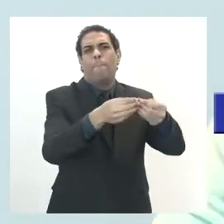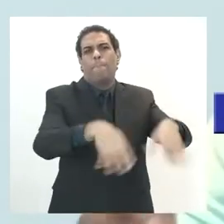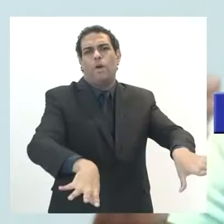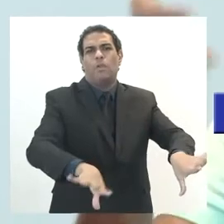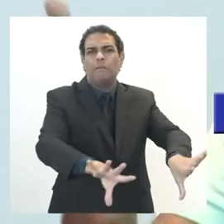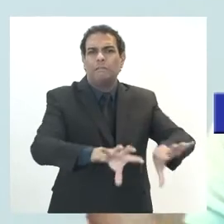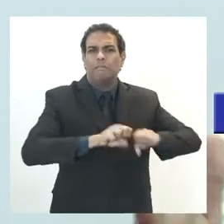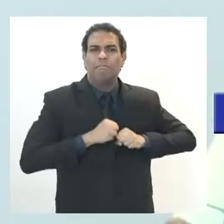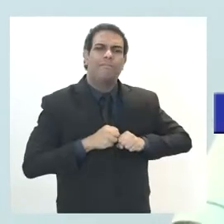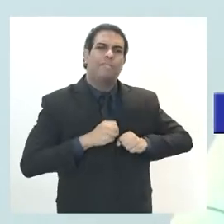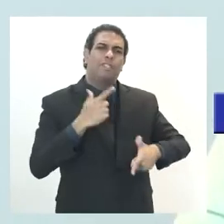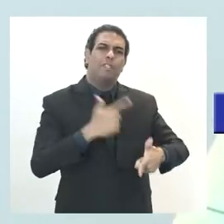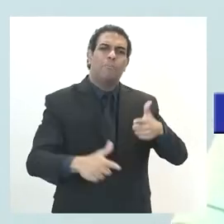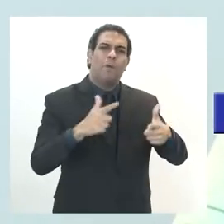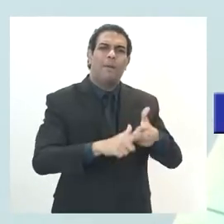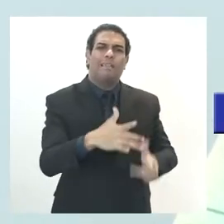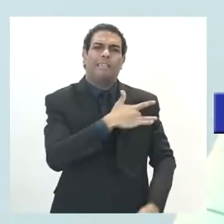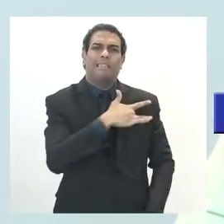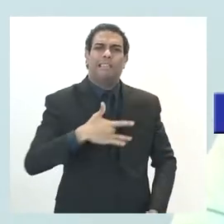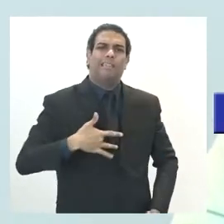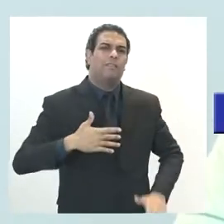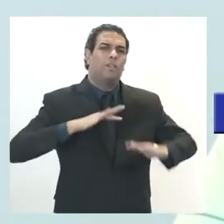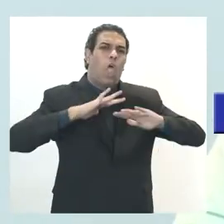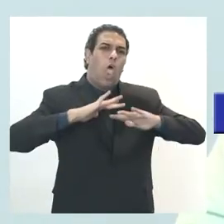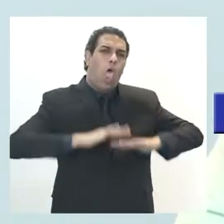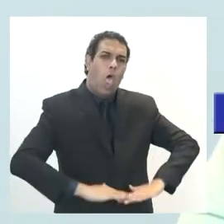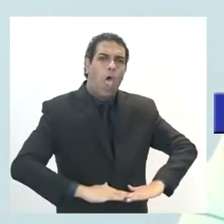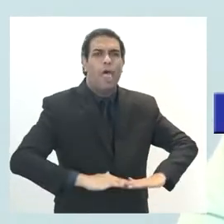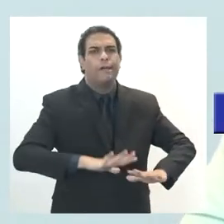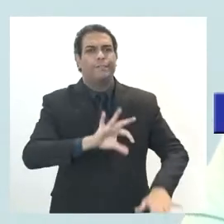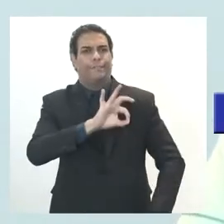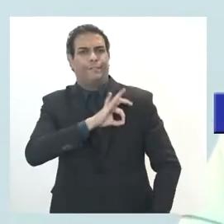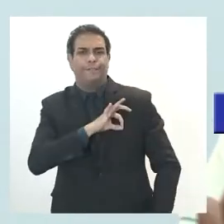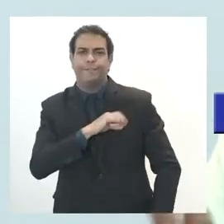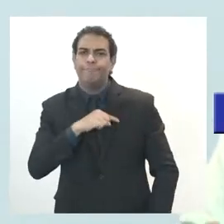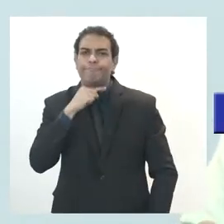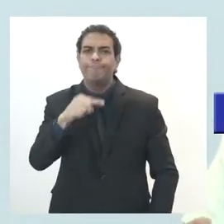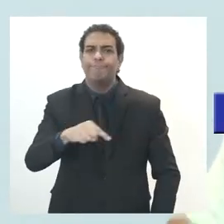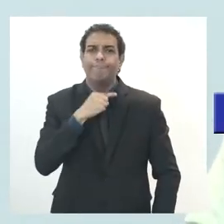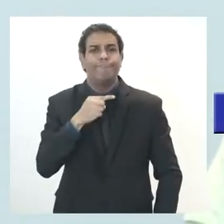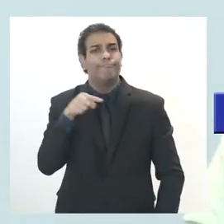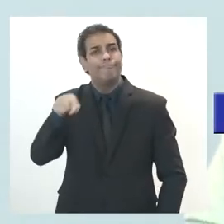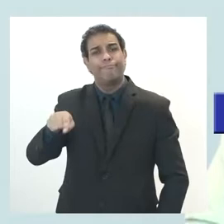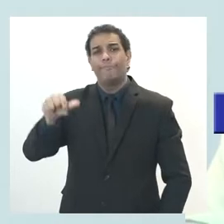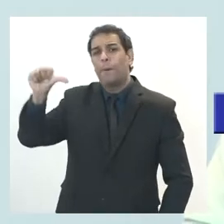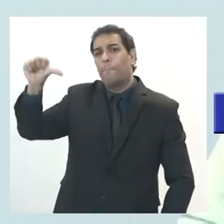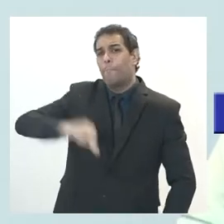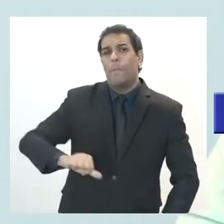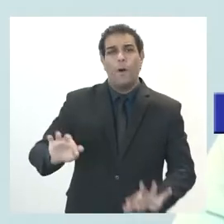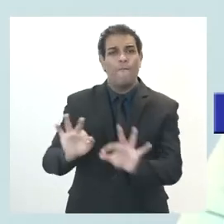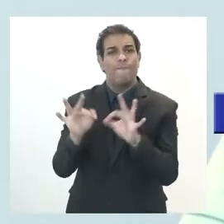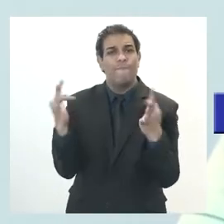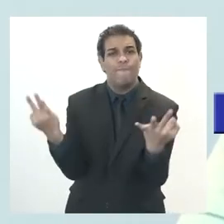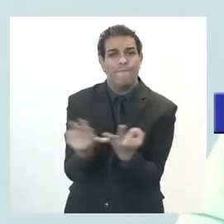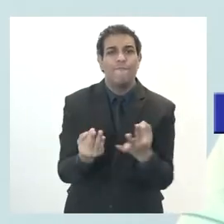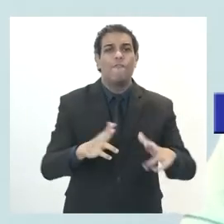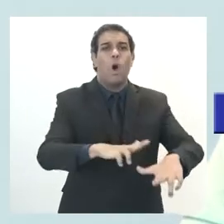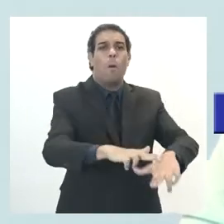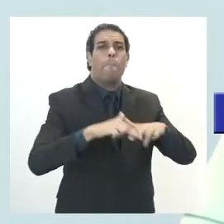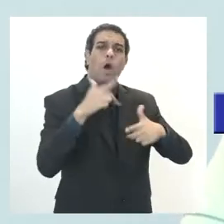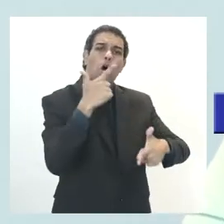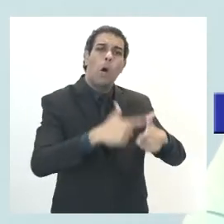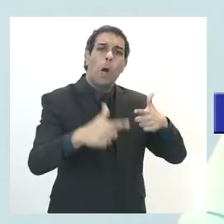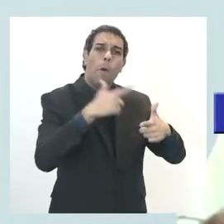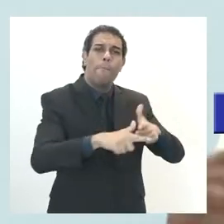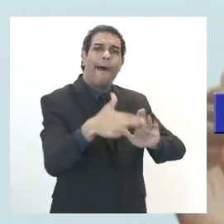tava dando em Várzea e ele vai embora e fica sendo prejudicada a família dele por causa de uma transgressão que